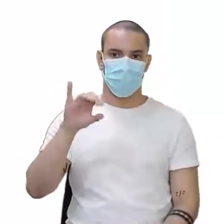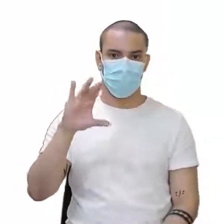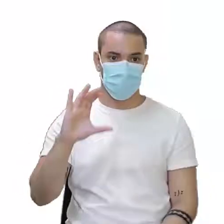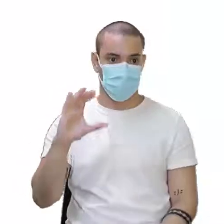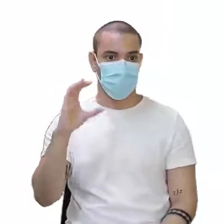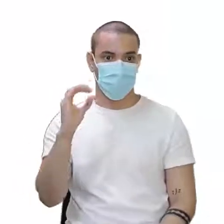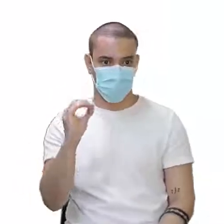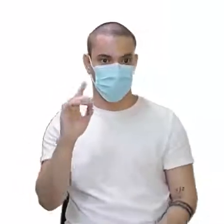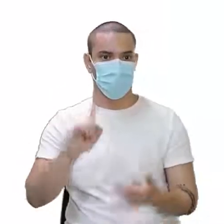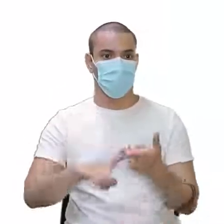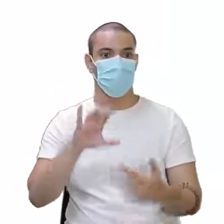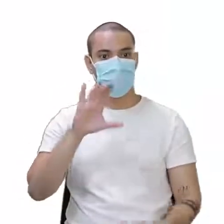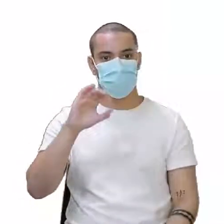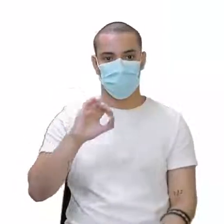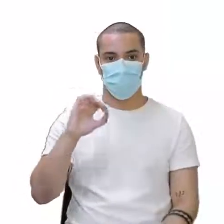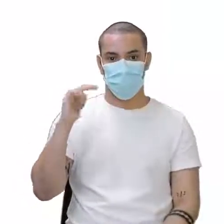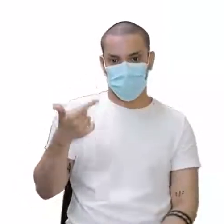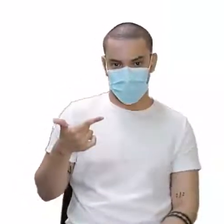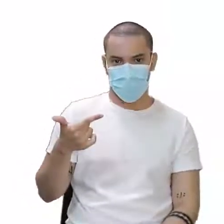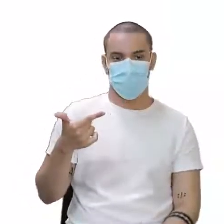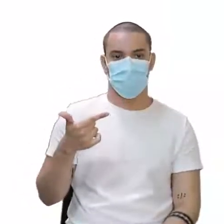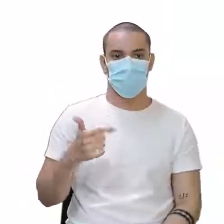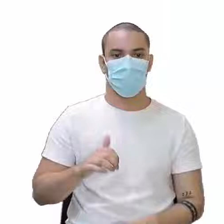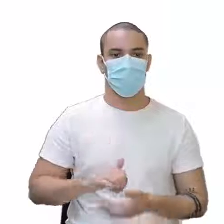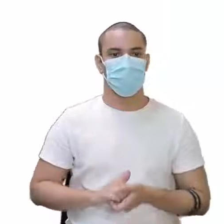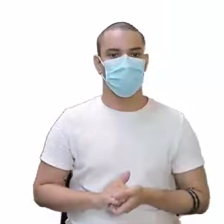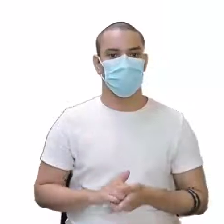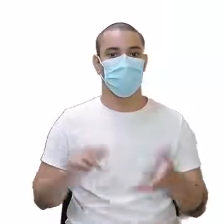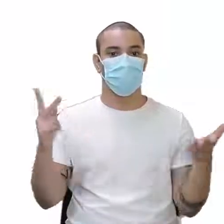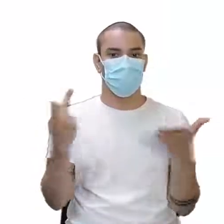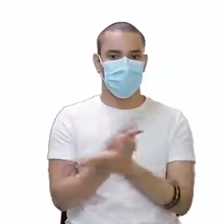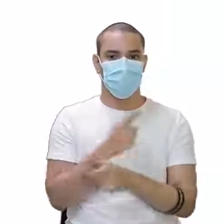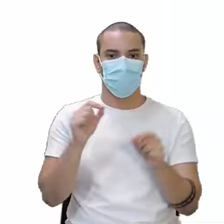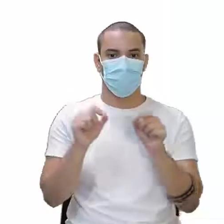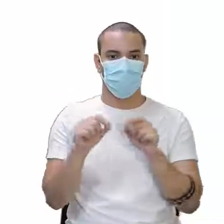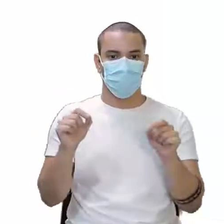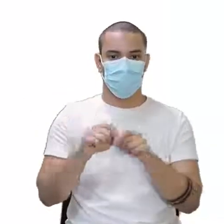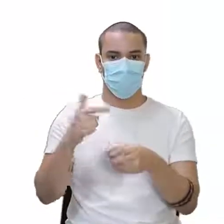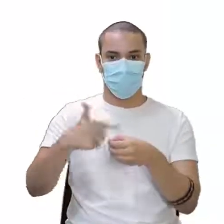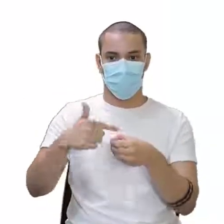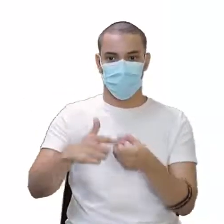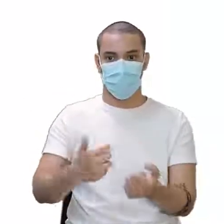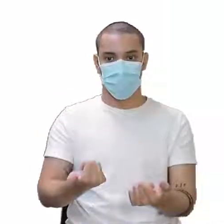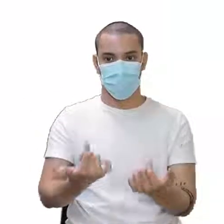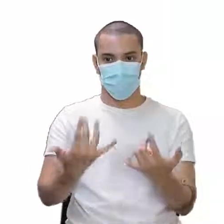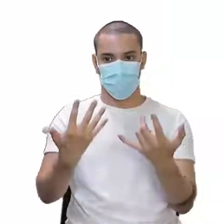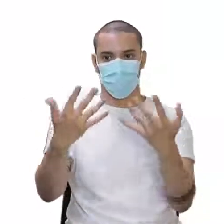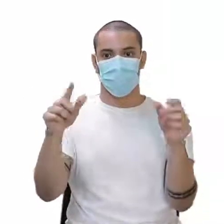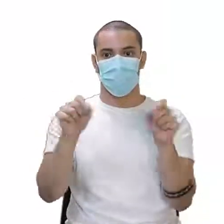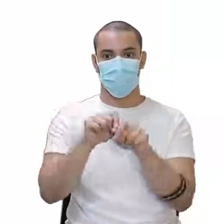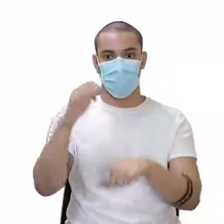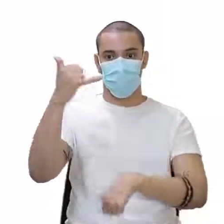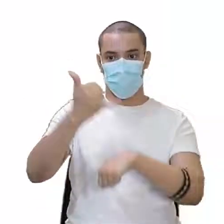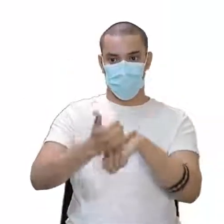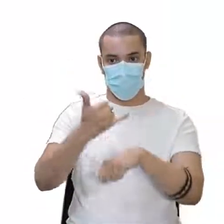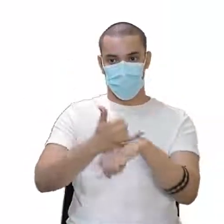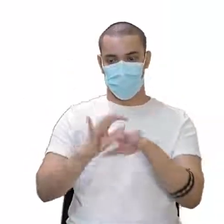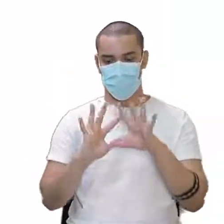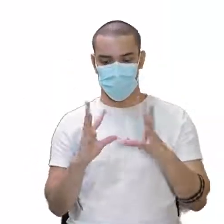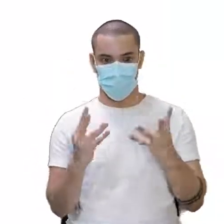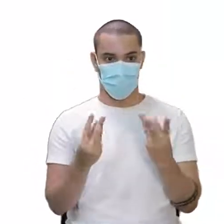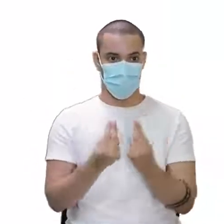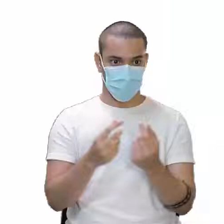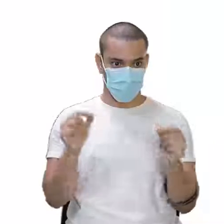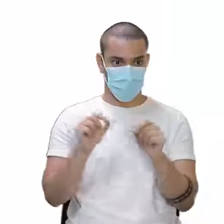e os dióxidos, CO e CO2. Realiza combustão e oxida metais, produzindo